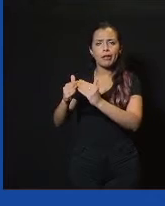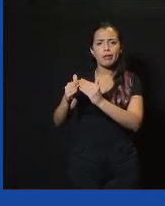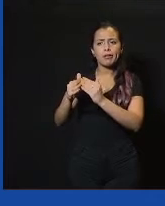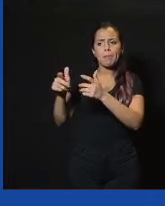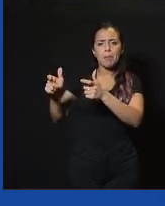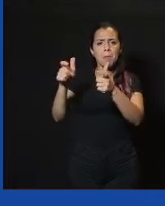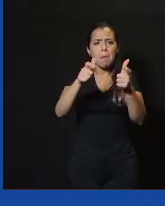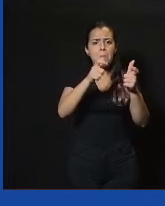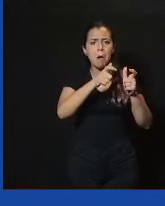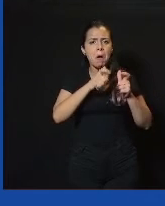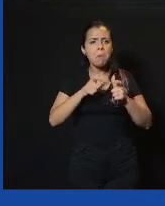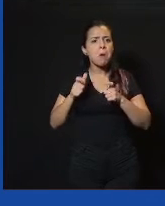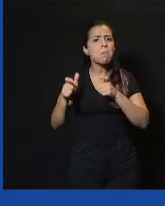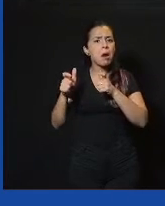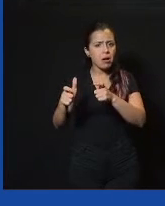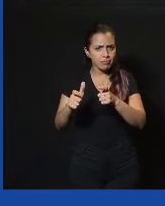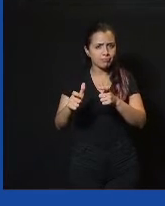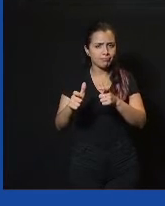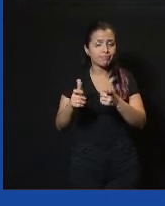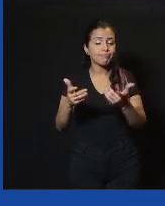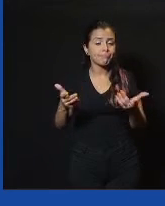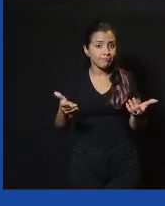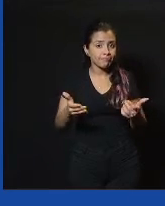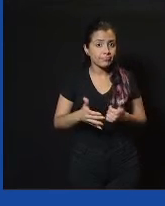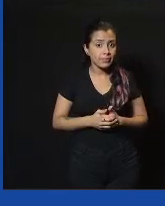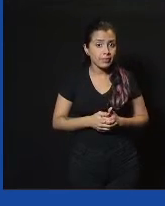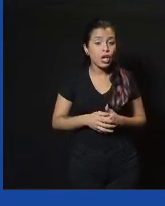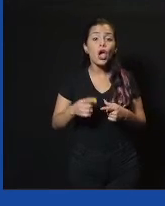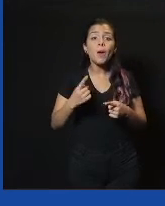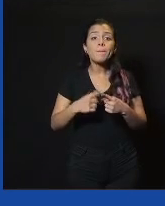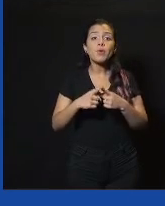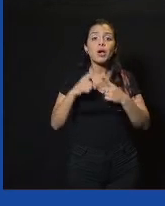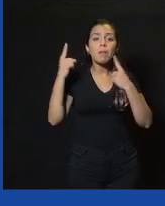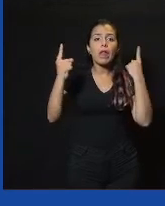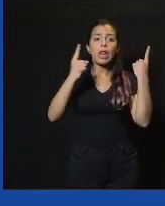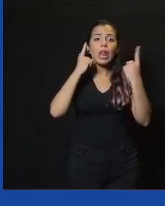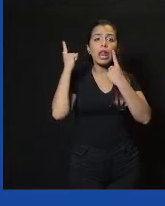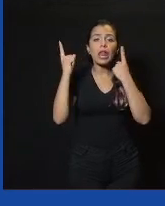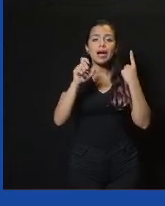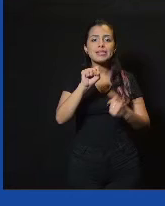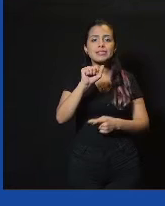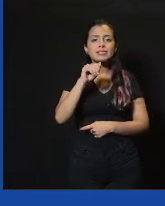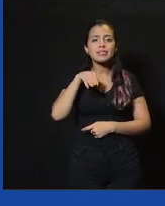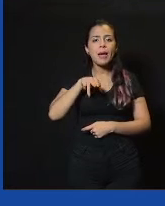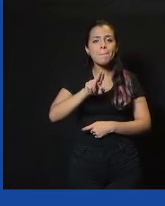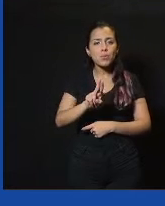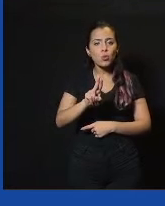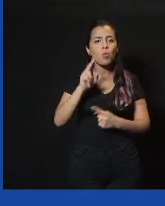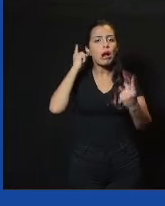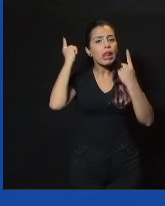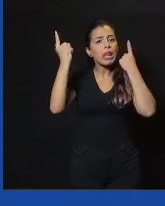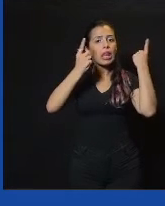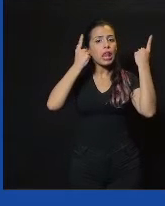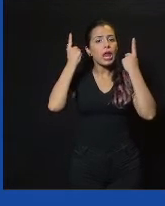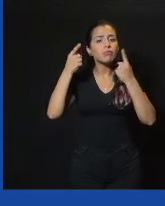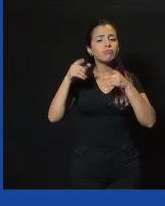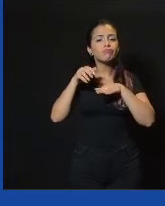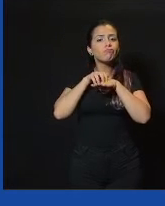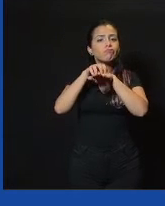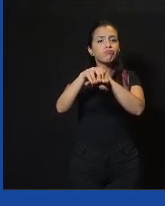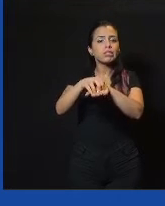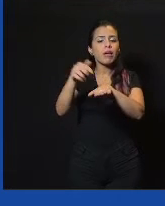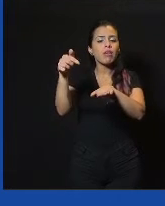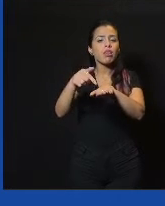Jardim Colombo e enfim. Porque o SAMU continua não vindo, de qualquer forma, né? E aí a gente está falando